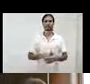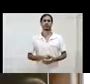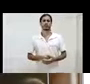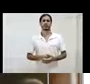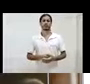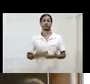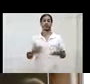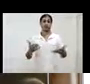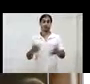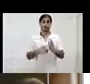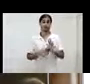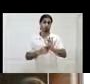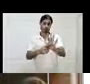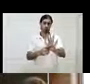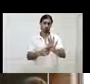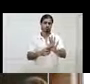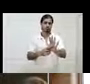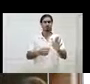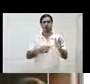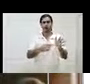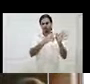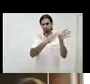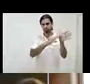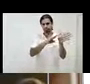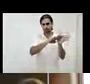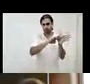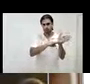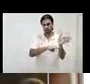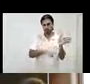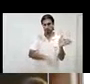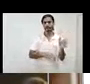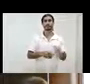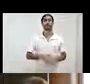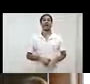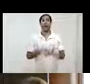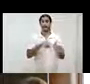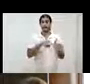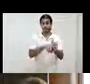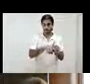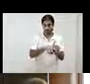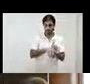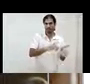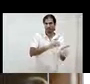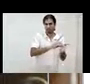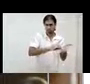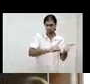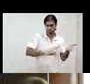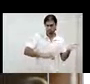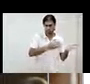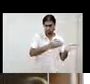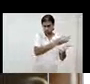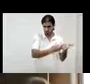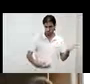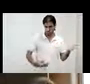outros também. pesquisa documental, pesquisa documental, o estudo de caso, e aqui eu quero trazer uma